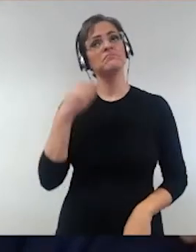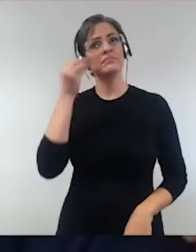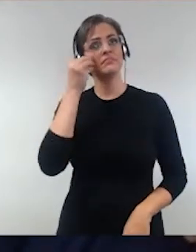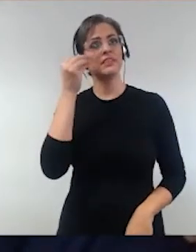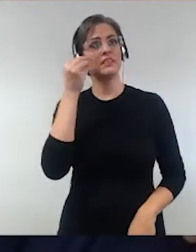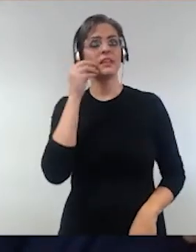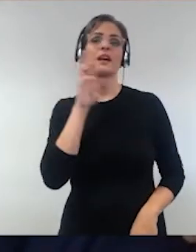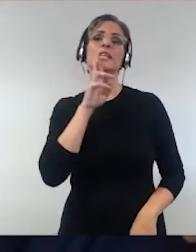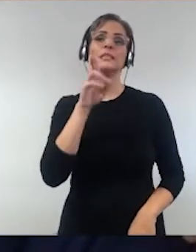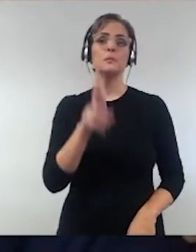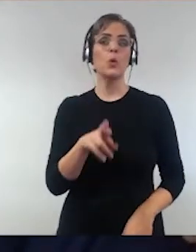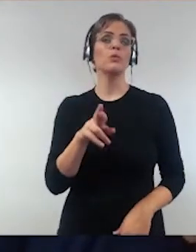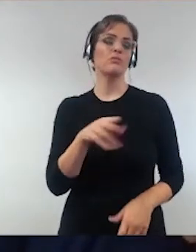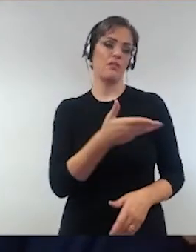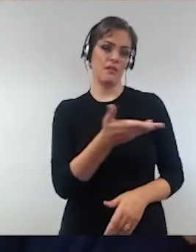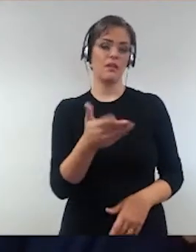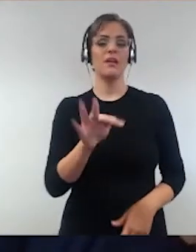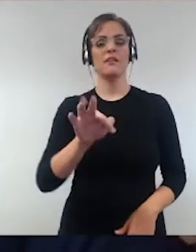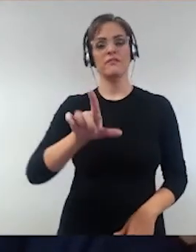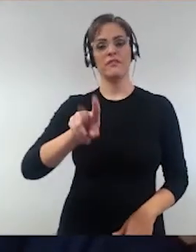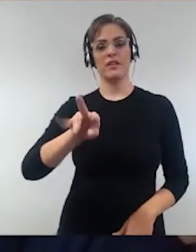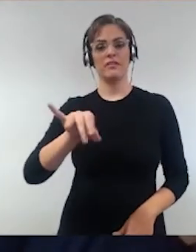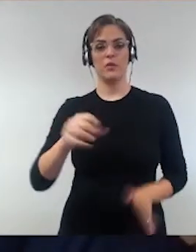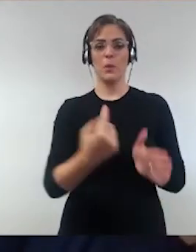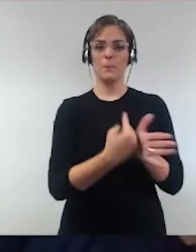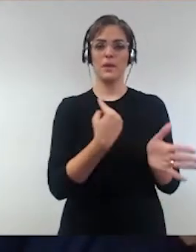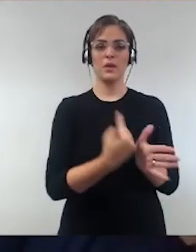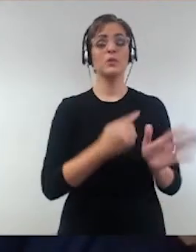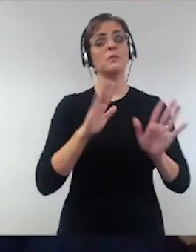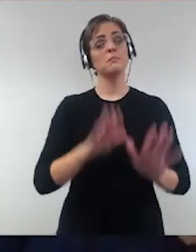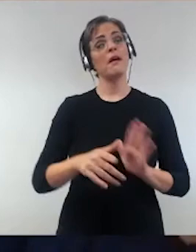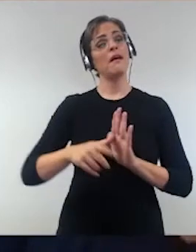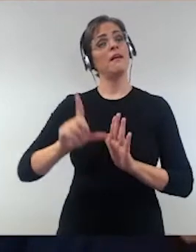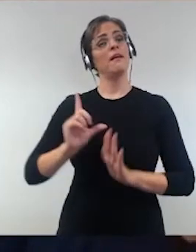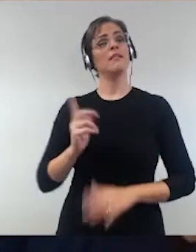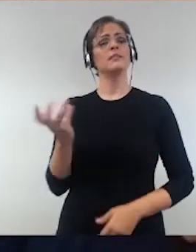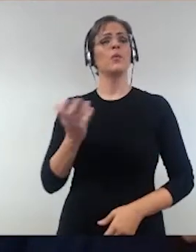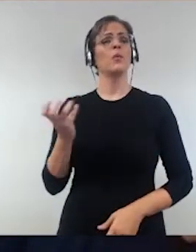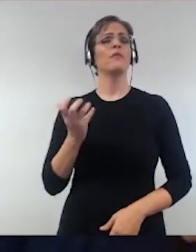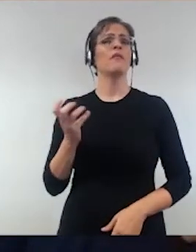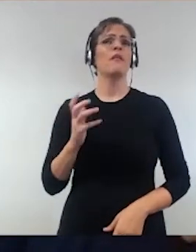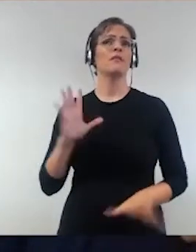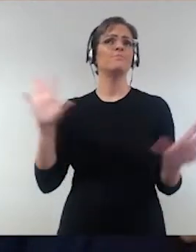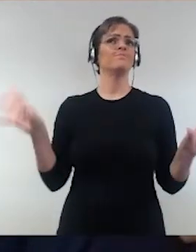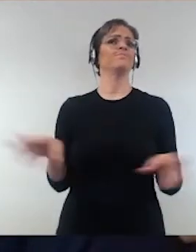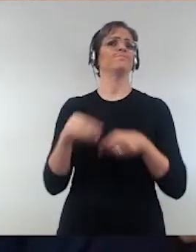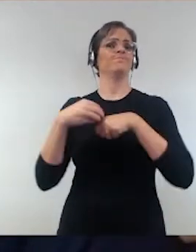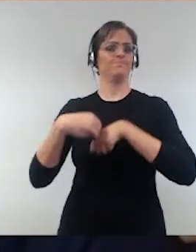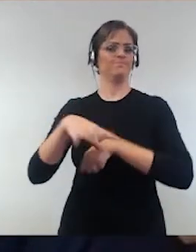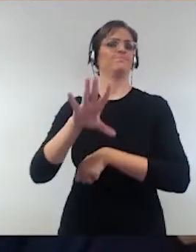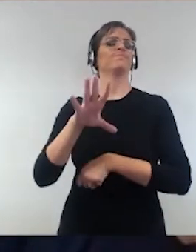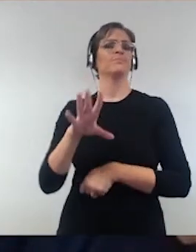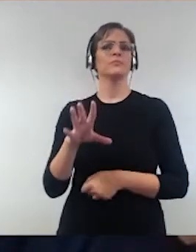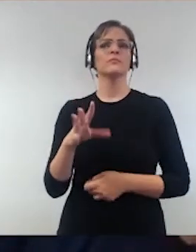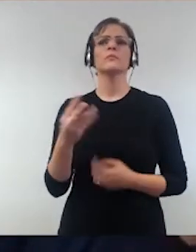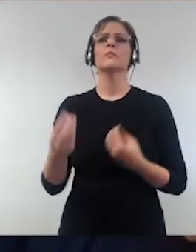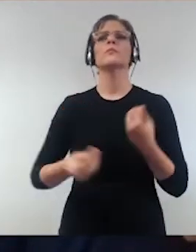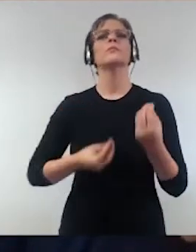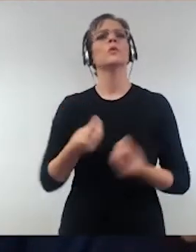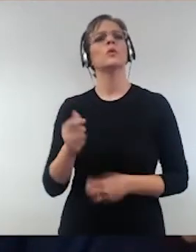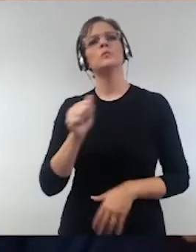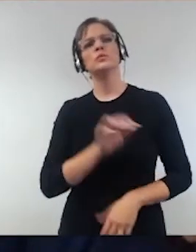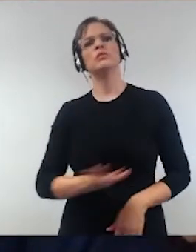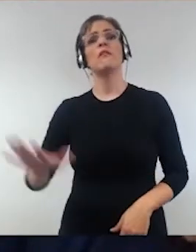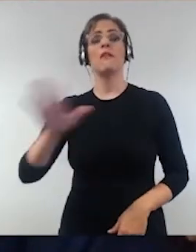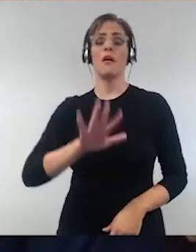Flávio, dando antes um panorama que procura destrinchar qual seria, pelo